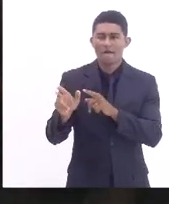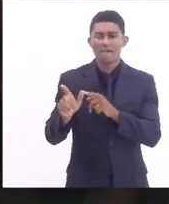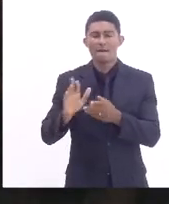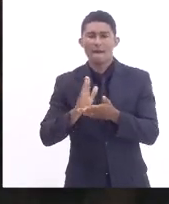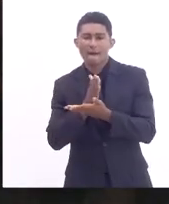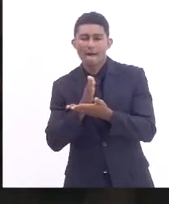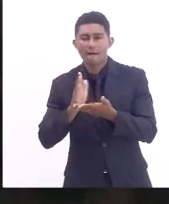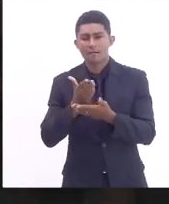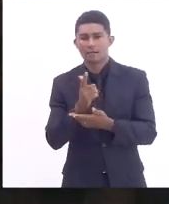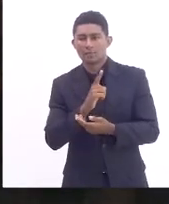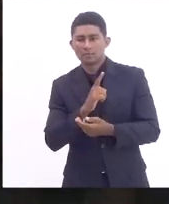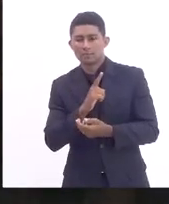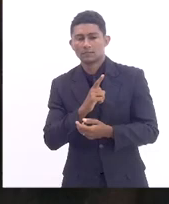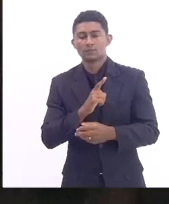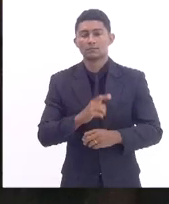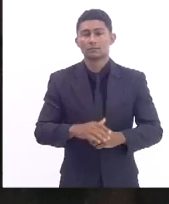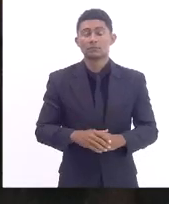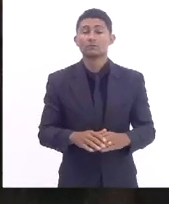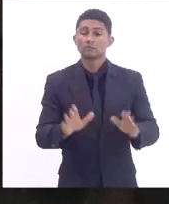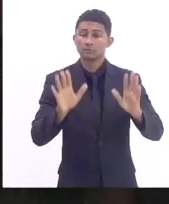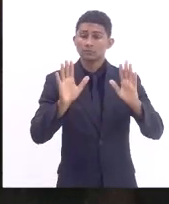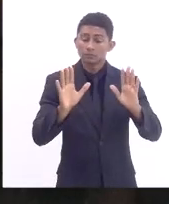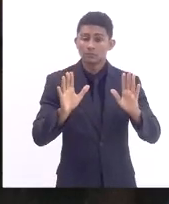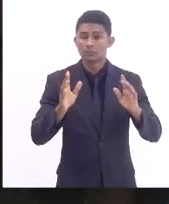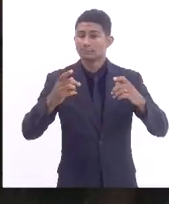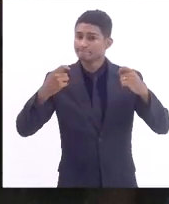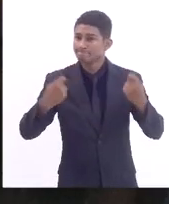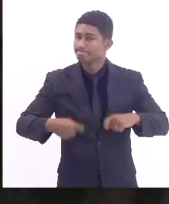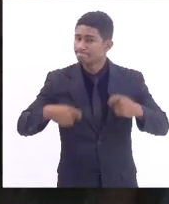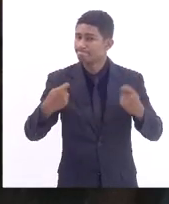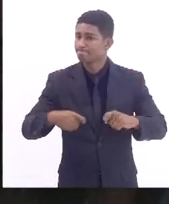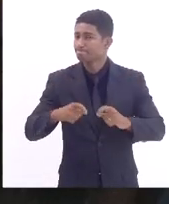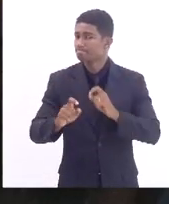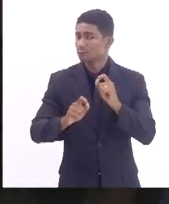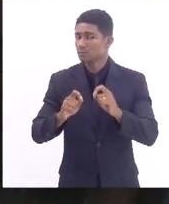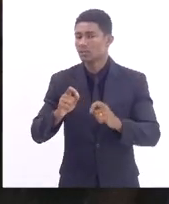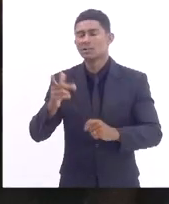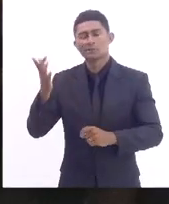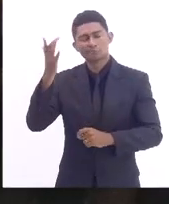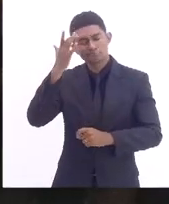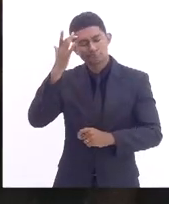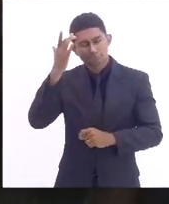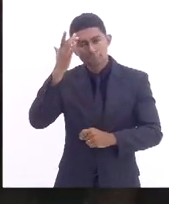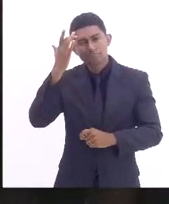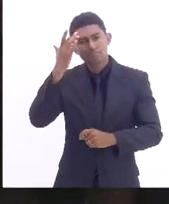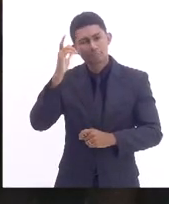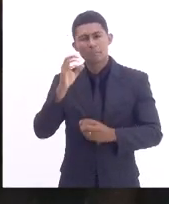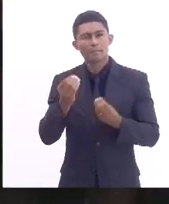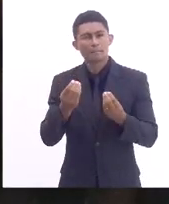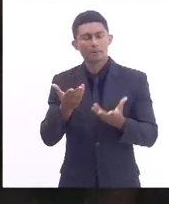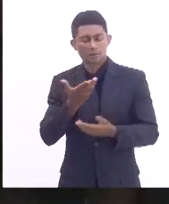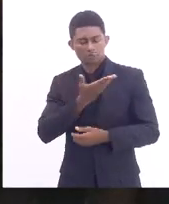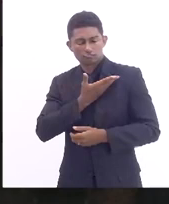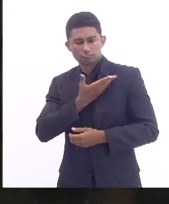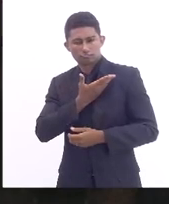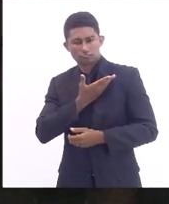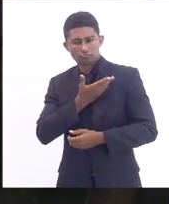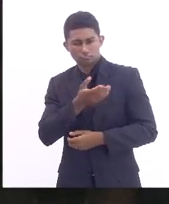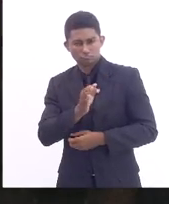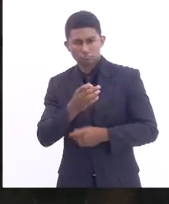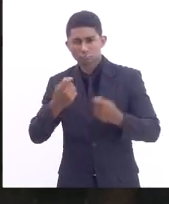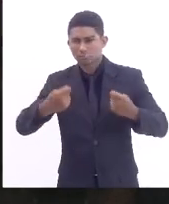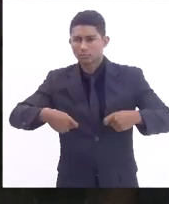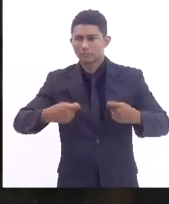mas como é que faz Switch to a gente tem que ser sábio para construir amizade companheirismo e tu diferente